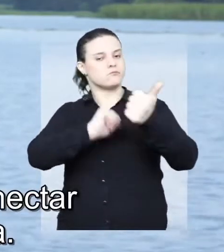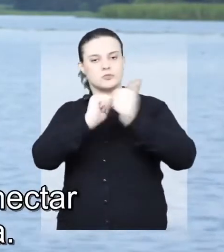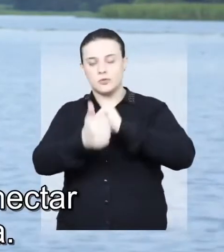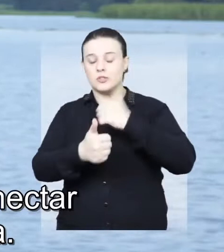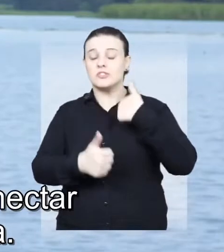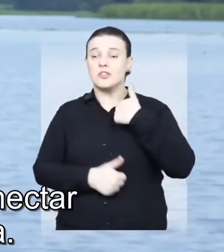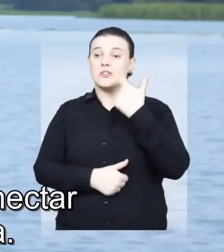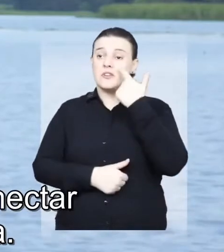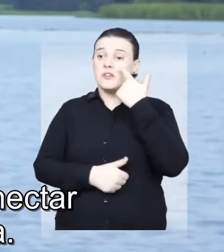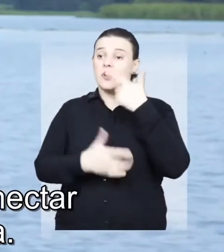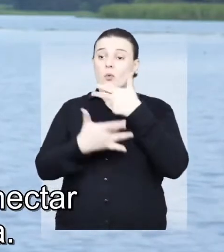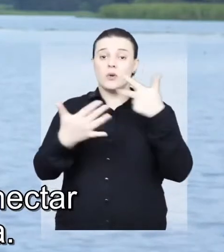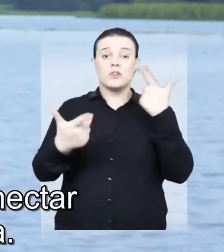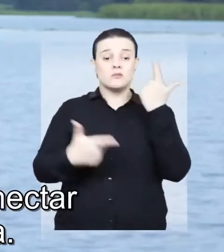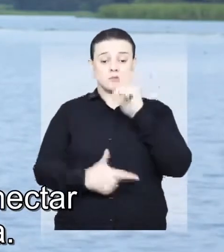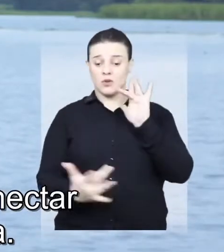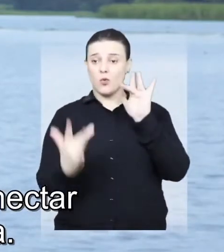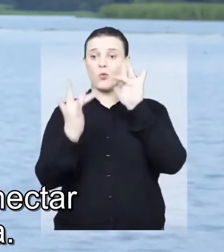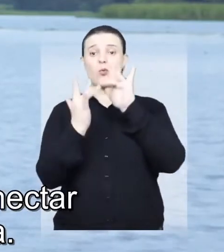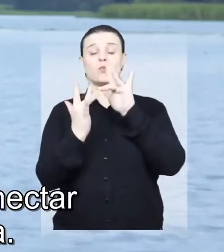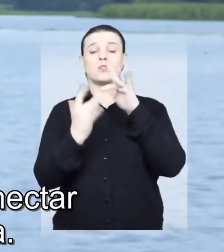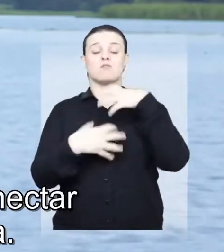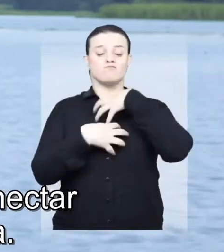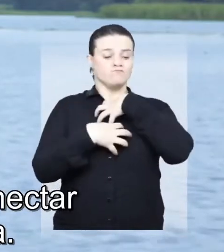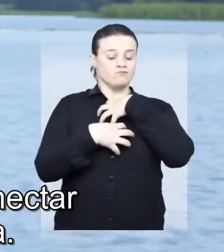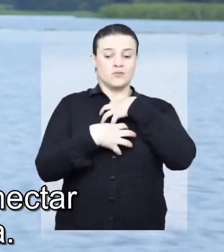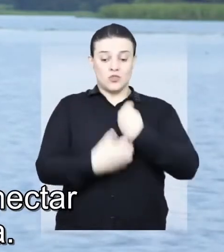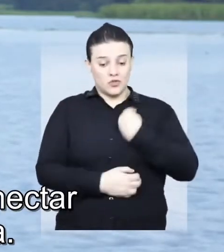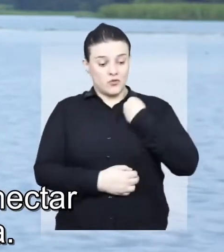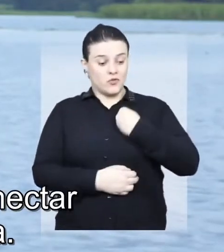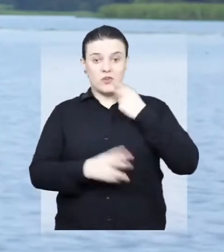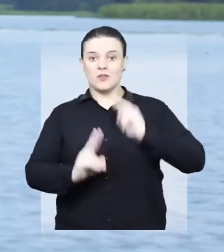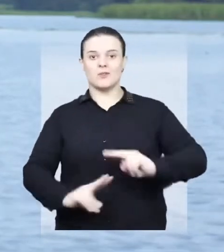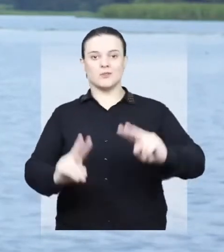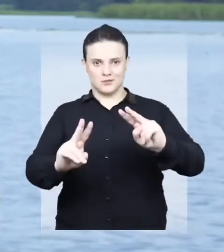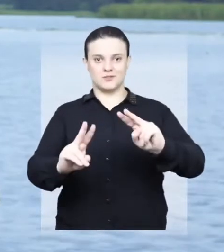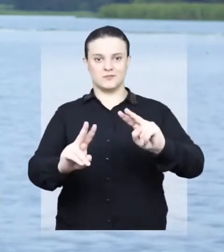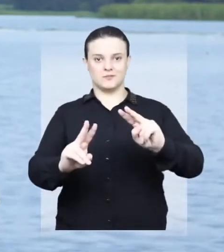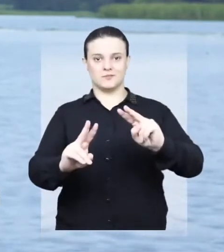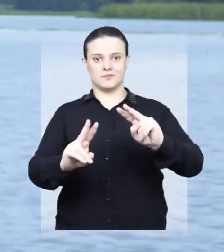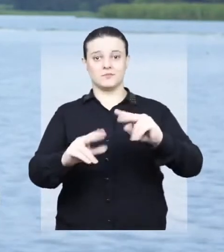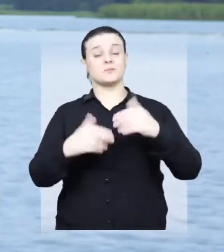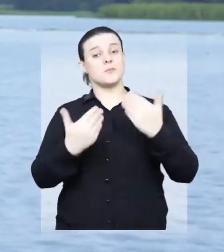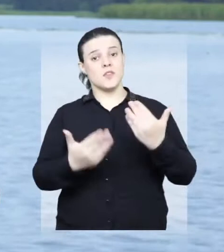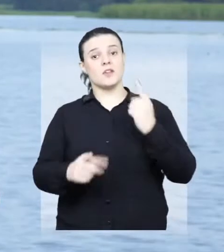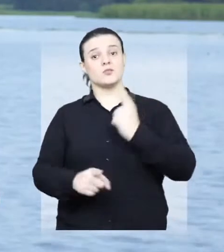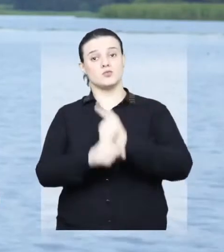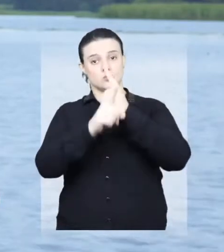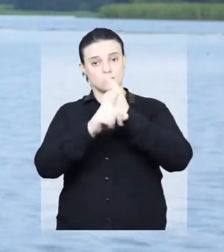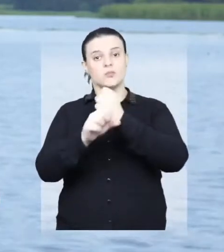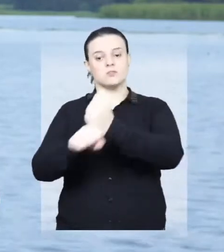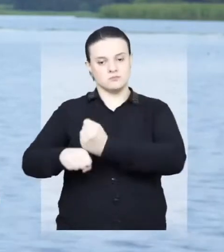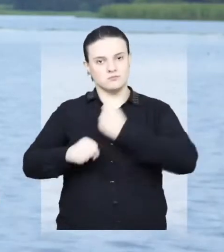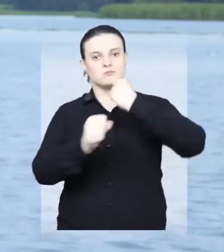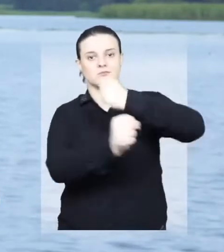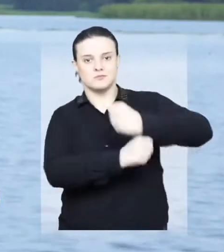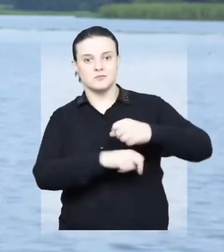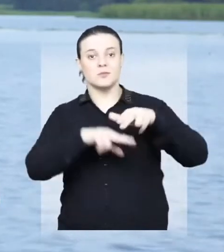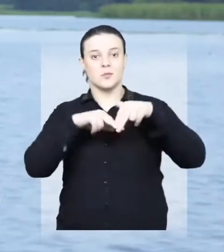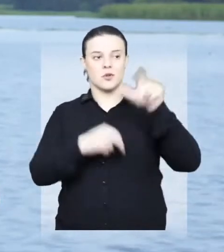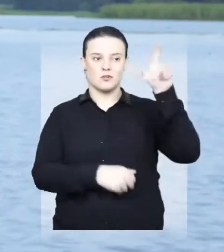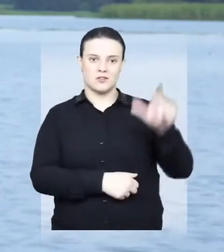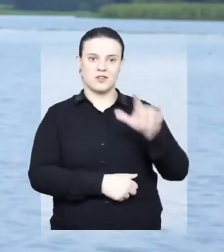busquei algo em que pudesse me conectar mesmo com esse sentido de vida. E eu descobri a canoagem através de